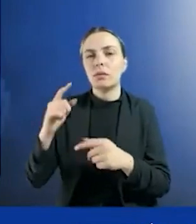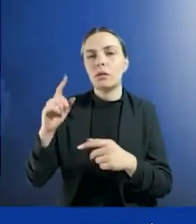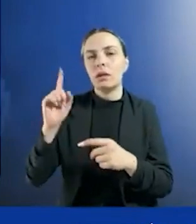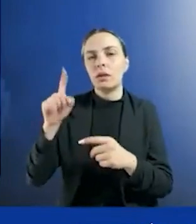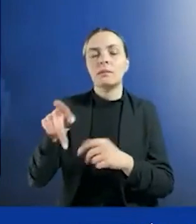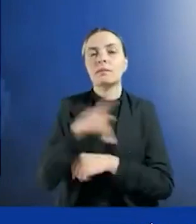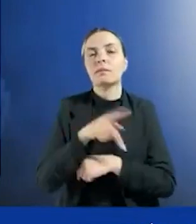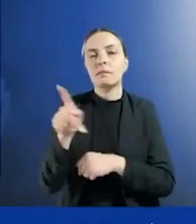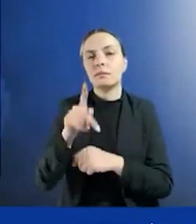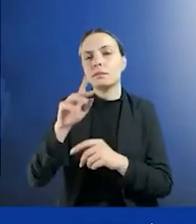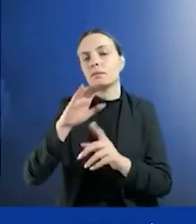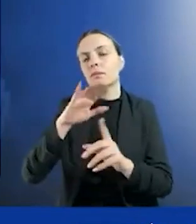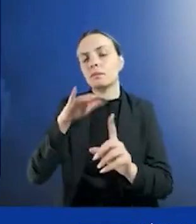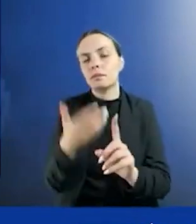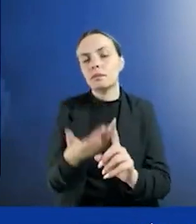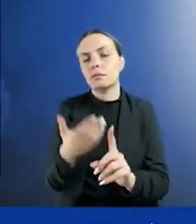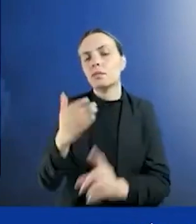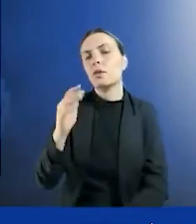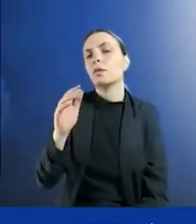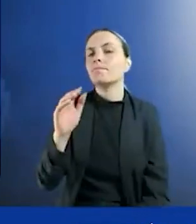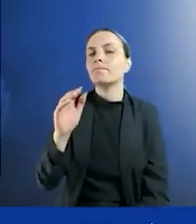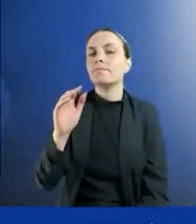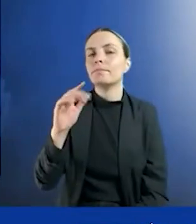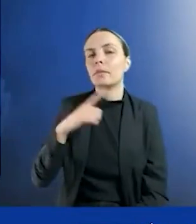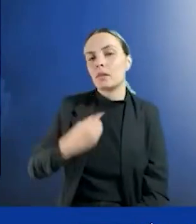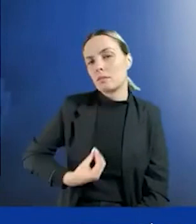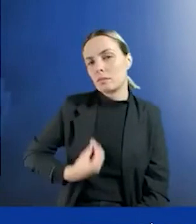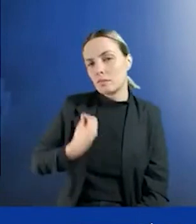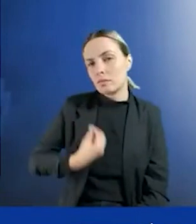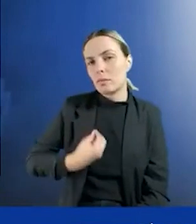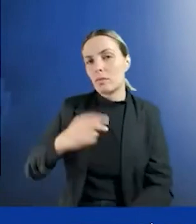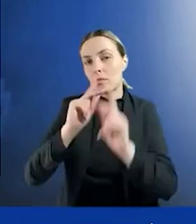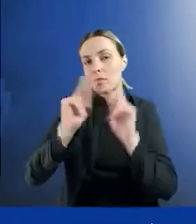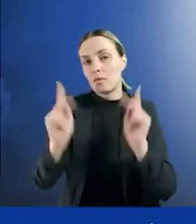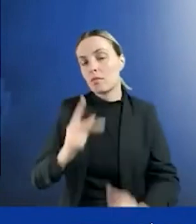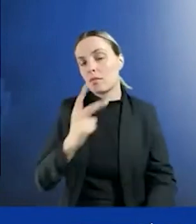Ohio, recebeu o Prêmio Nobel da Paz em 2007